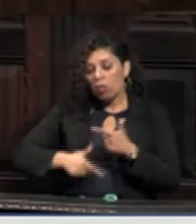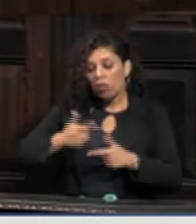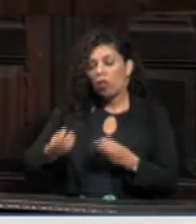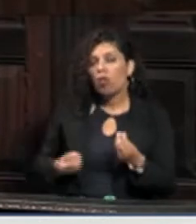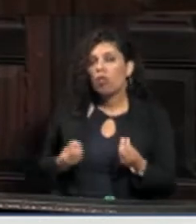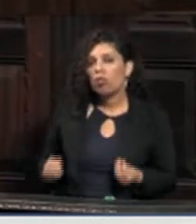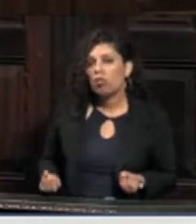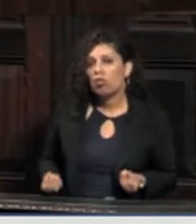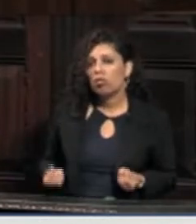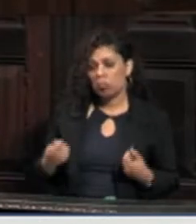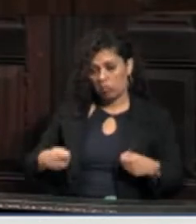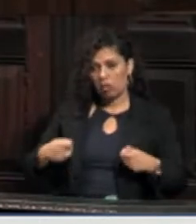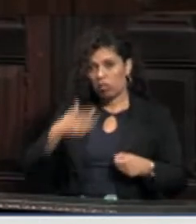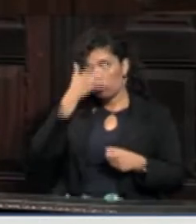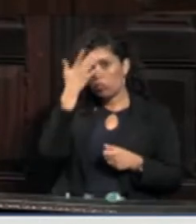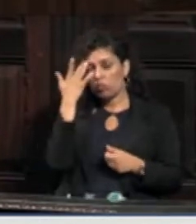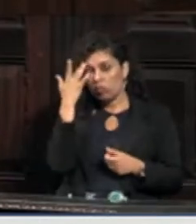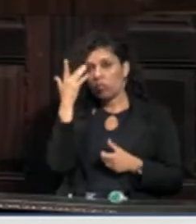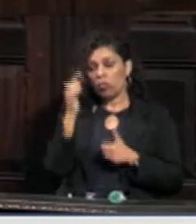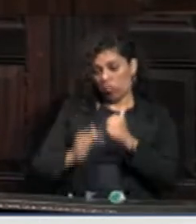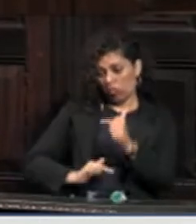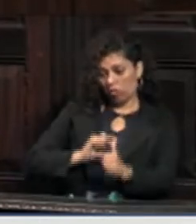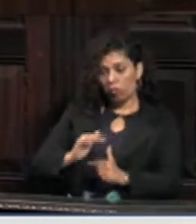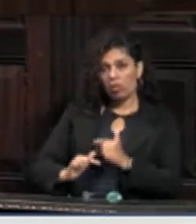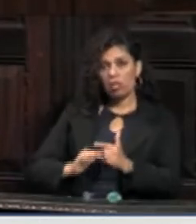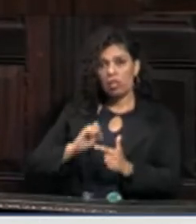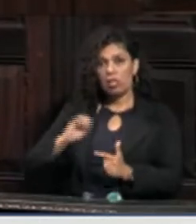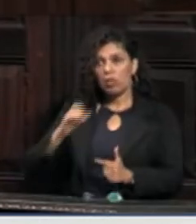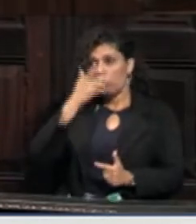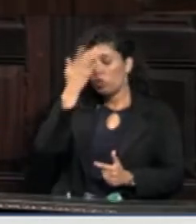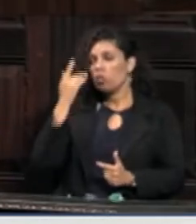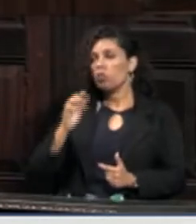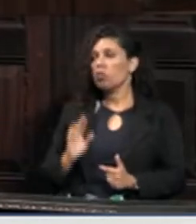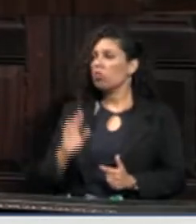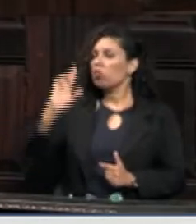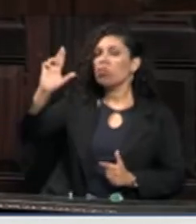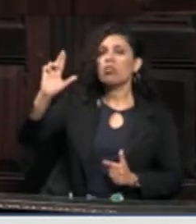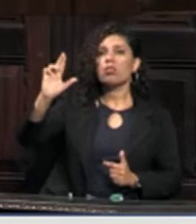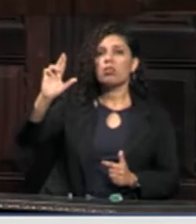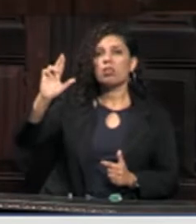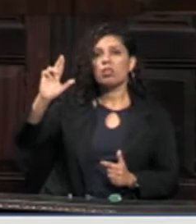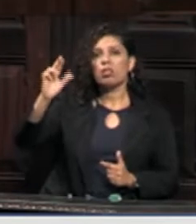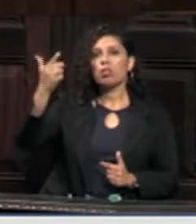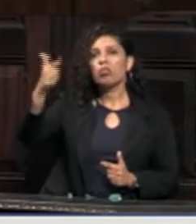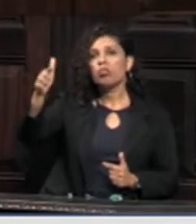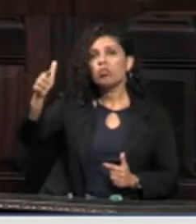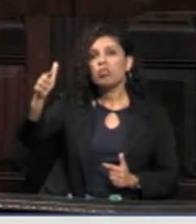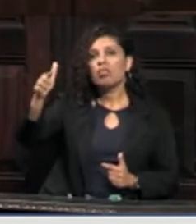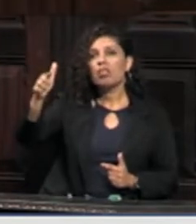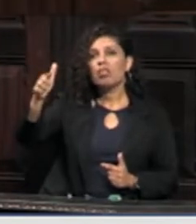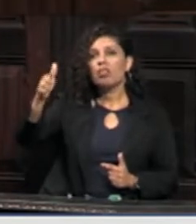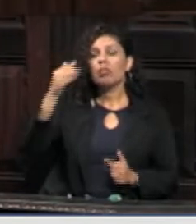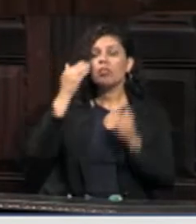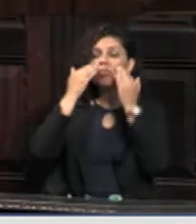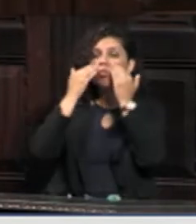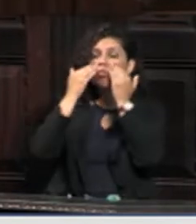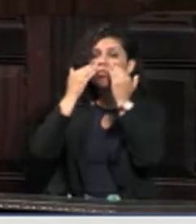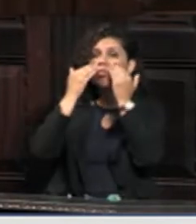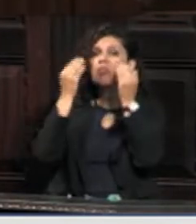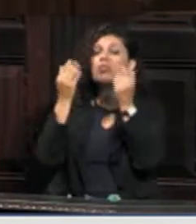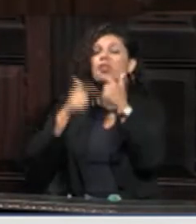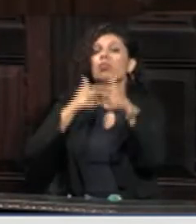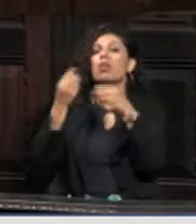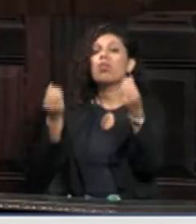Quando se faz simplesmente essa transferência de responsabilidade, é porque exatamente não se quer resolver